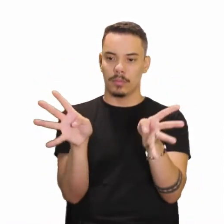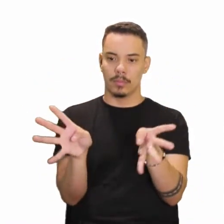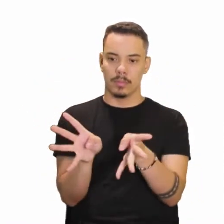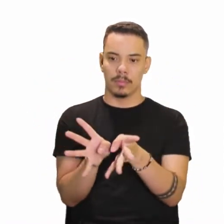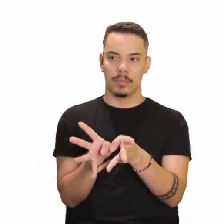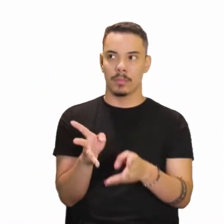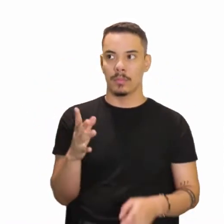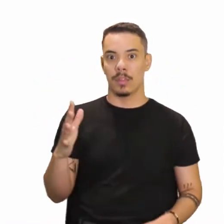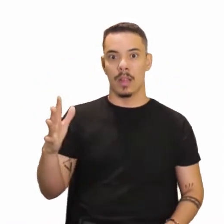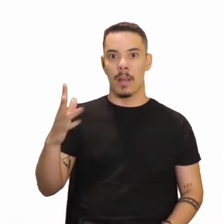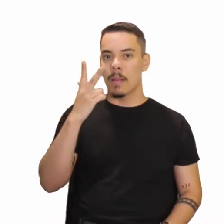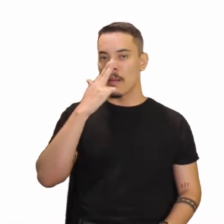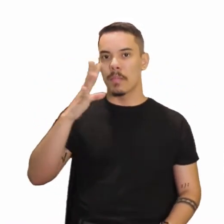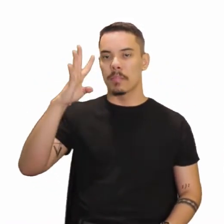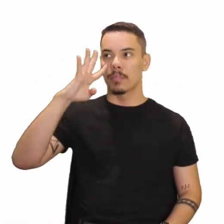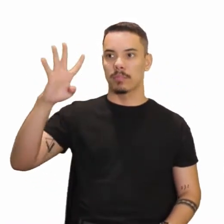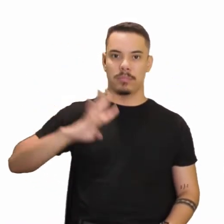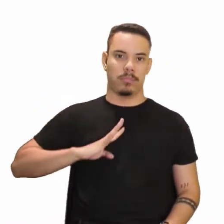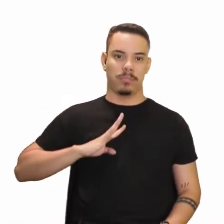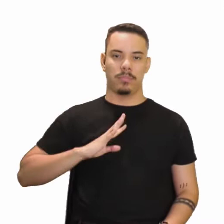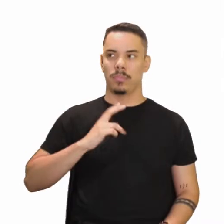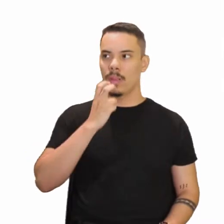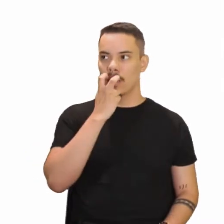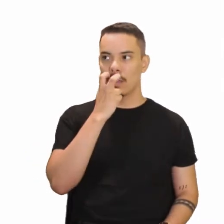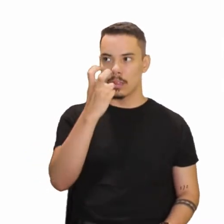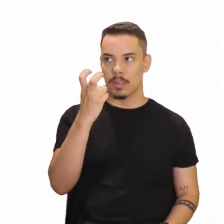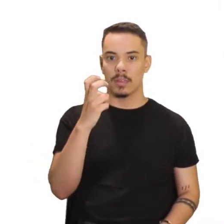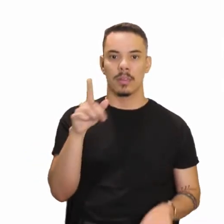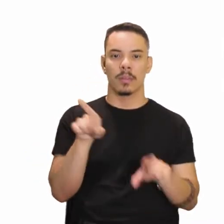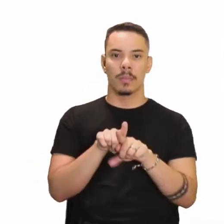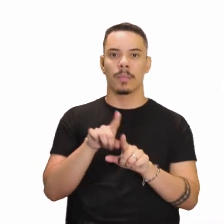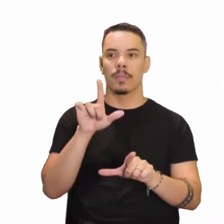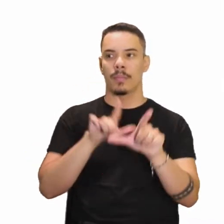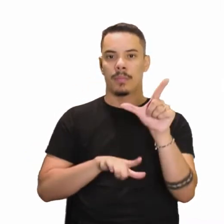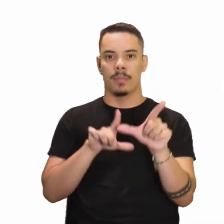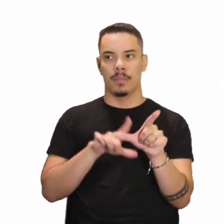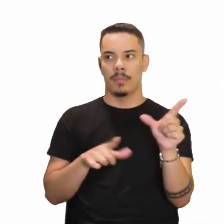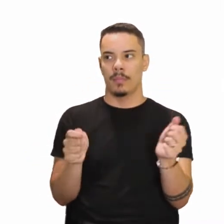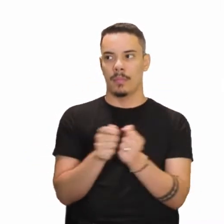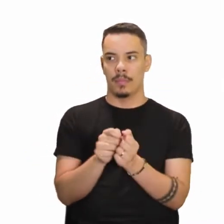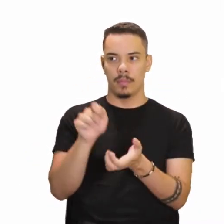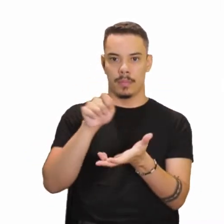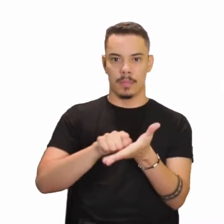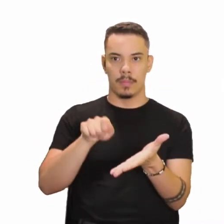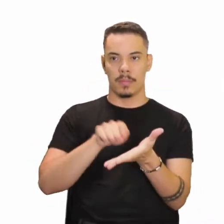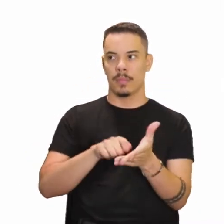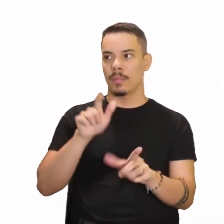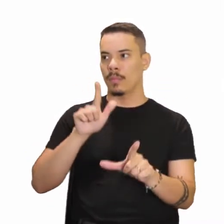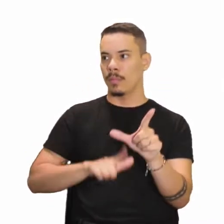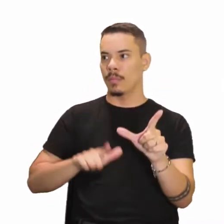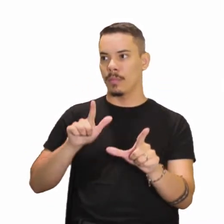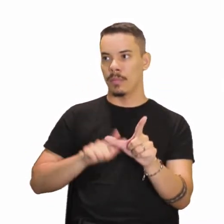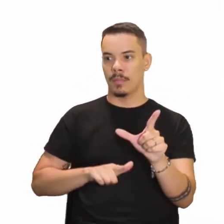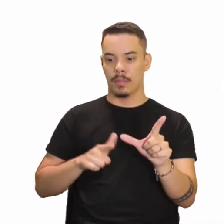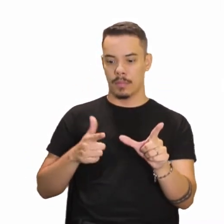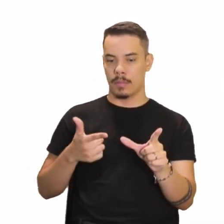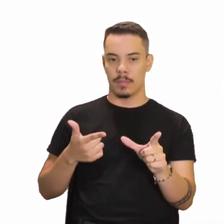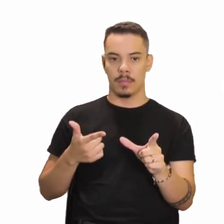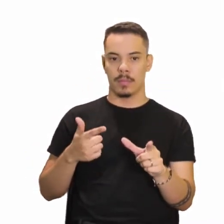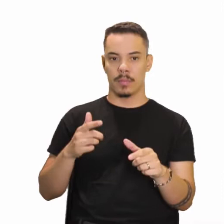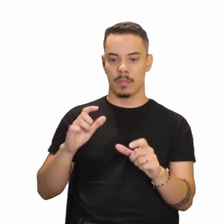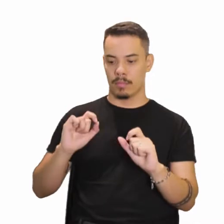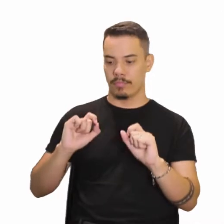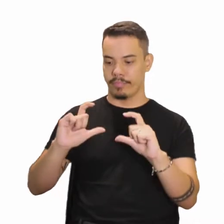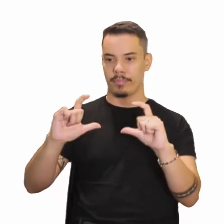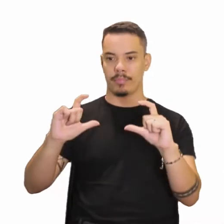chamativo dizer que tá gritando para chamar atenção e as letras serão escritas letras maiúsculas com